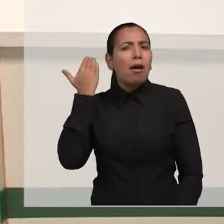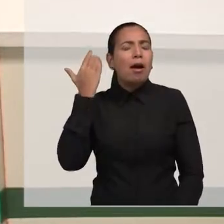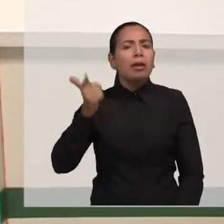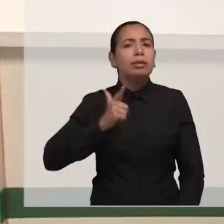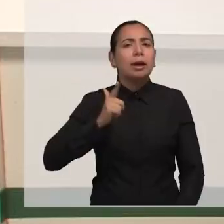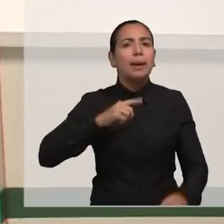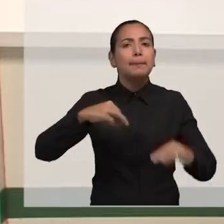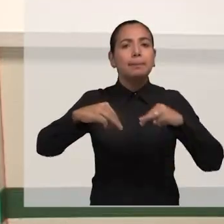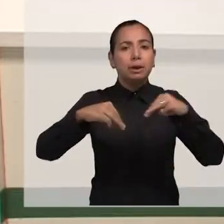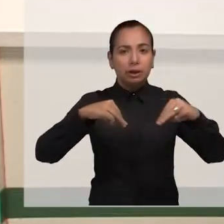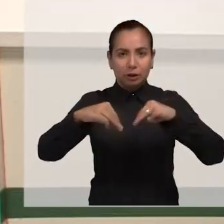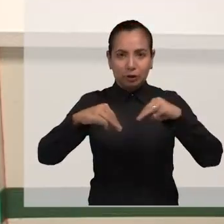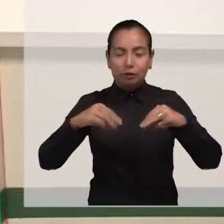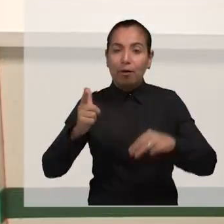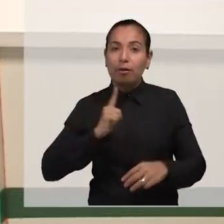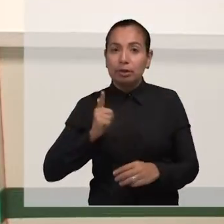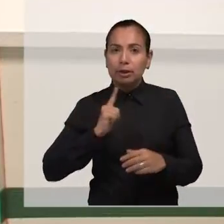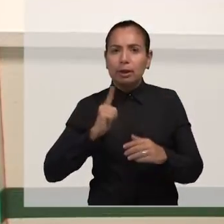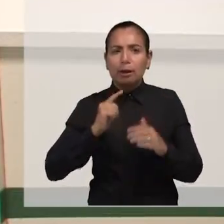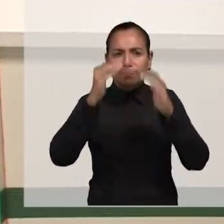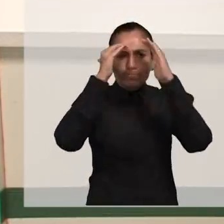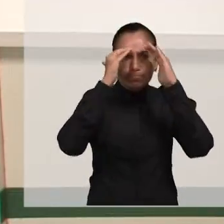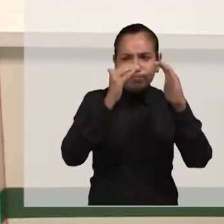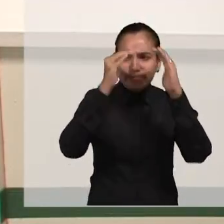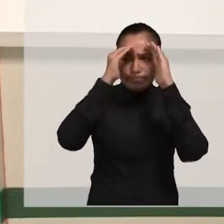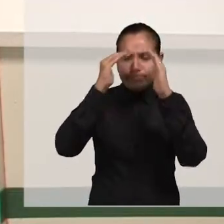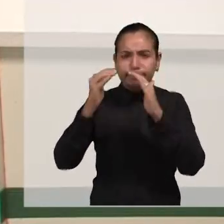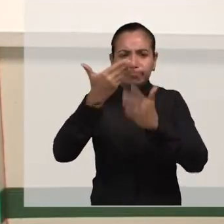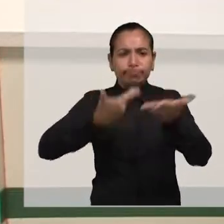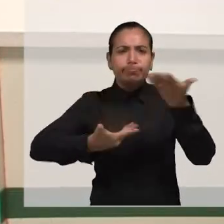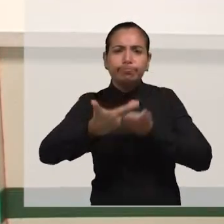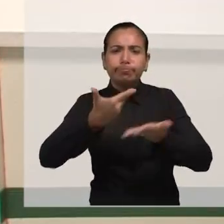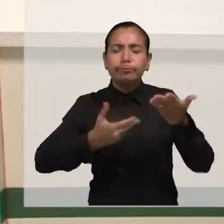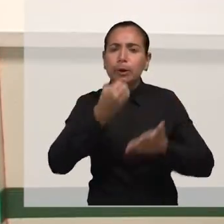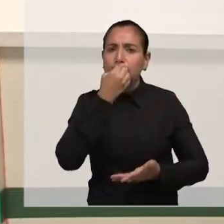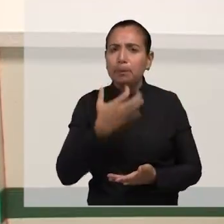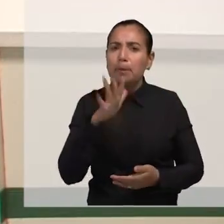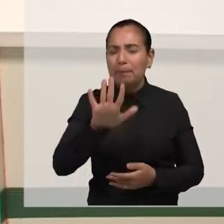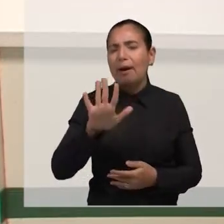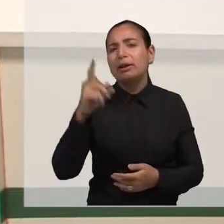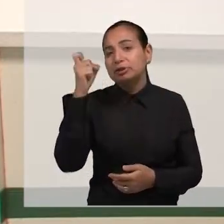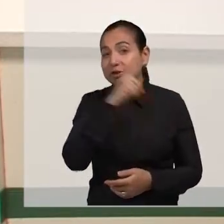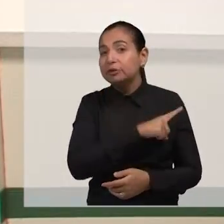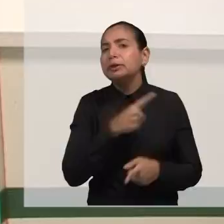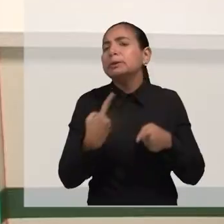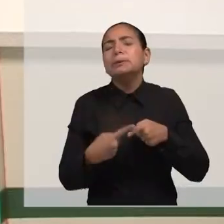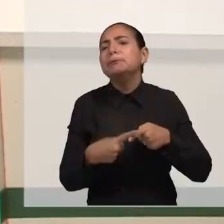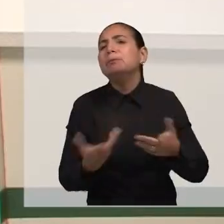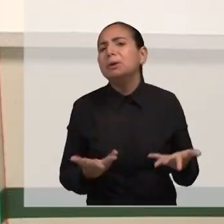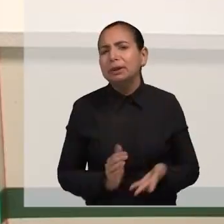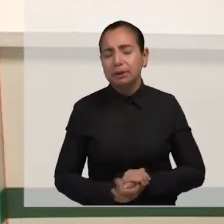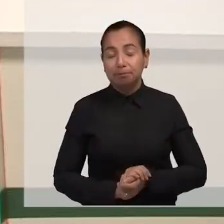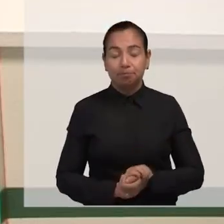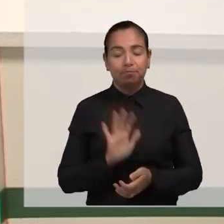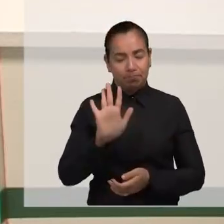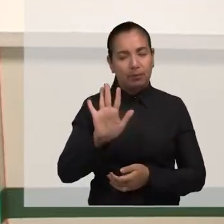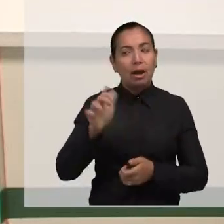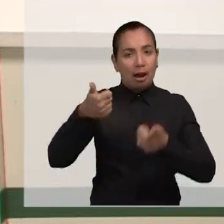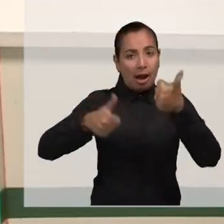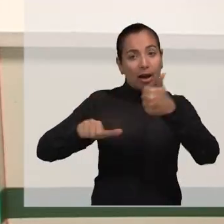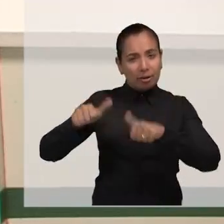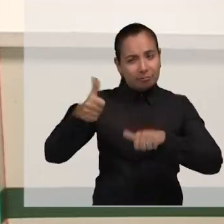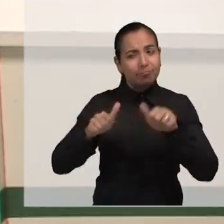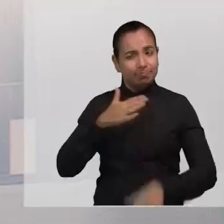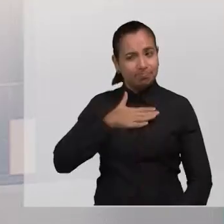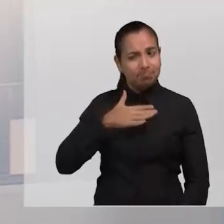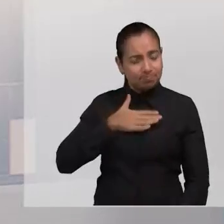Exatamente. E eles têm um respeito mútuo, mas que ele achava a aliança muito difícil. Por quê? Porque, na minha avaliação, existe um